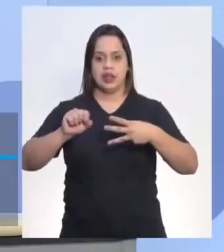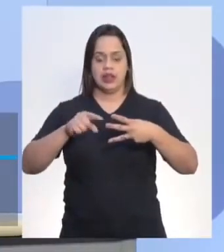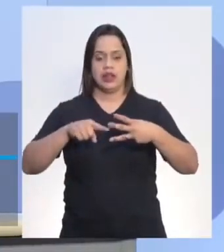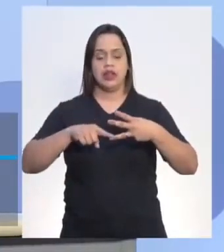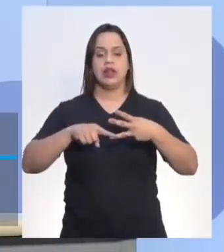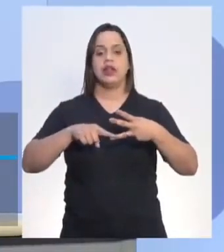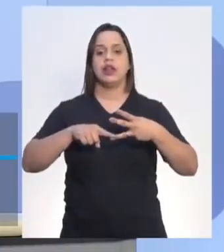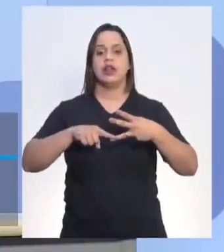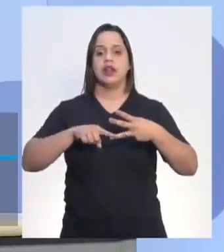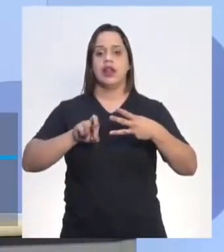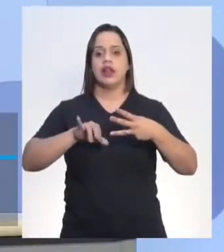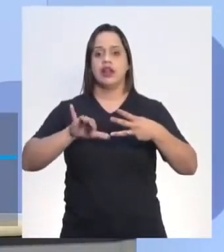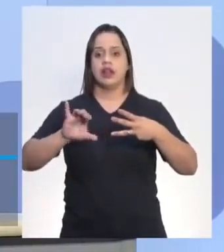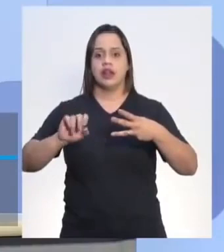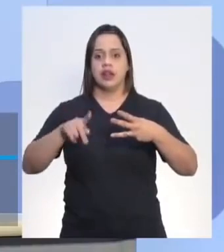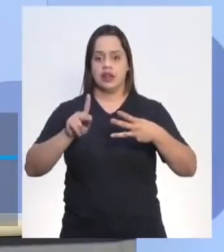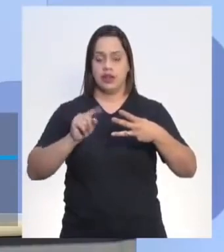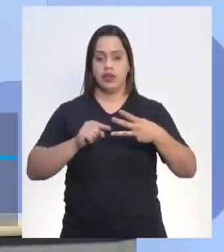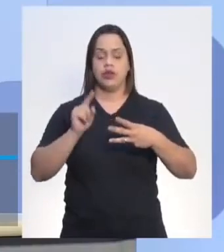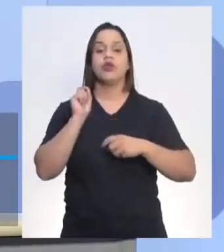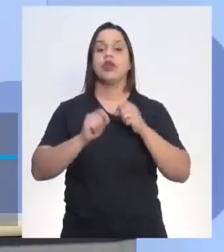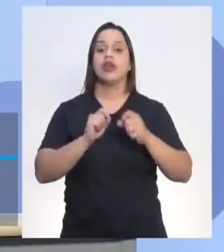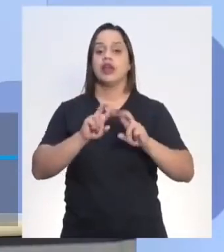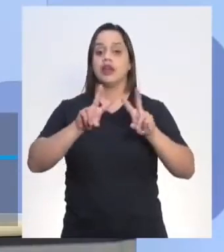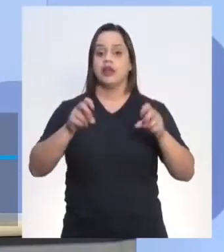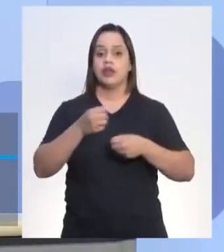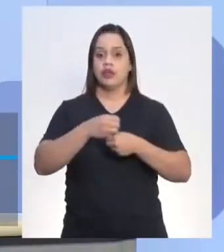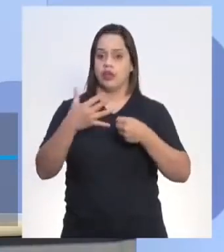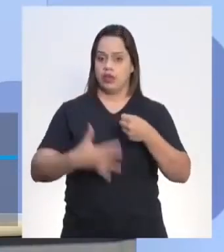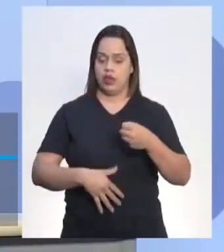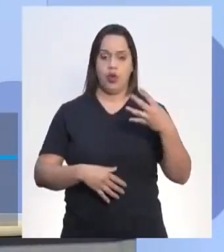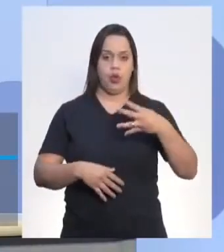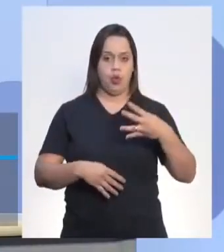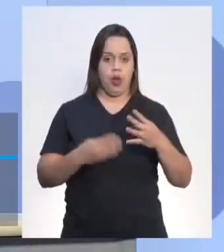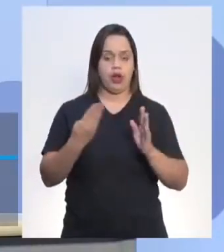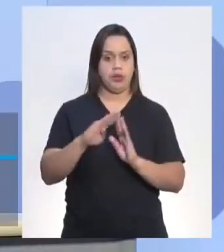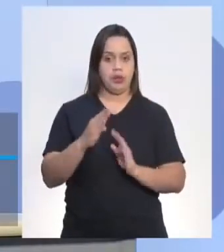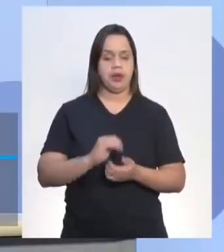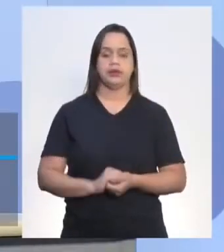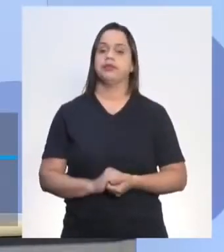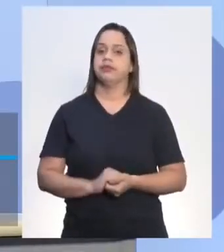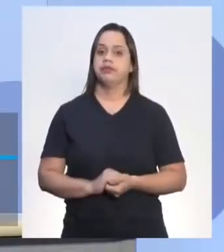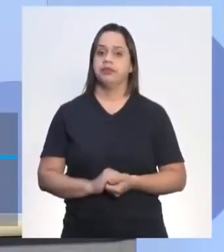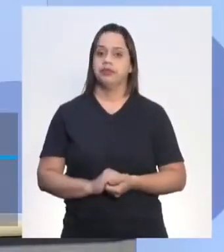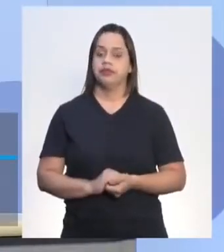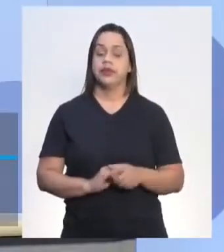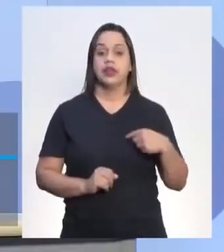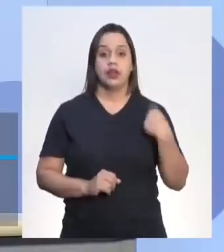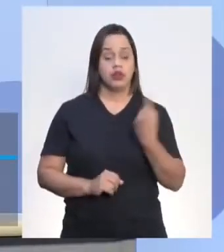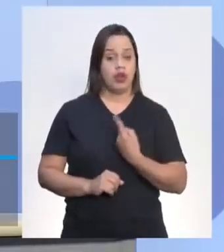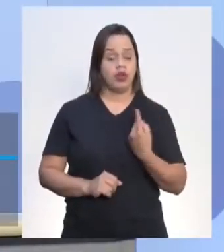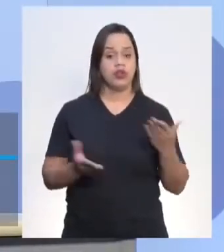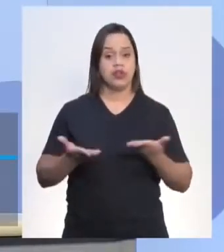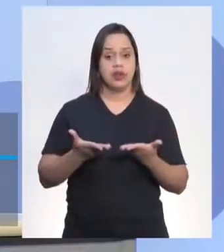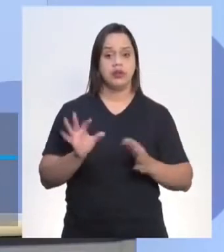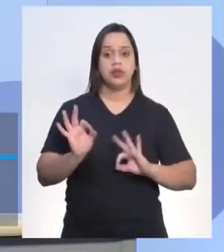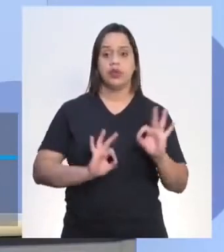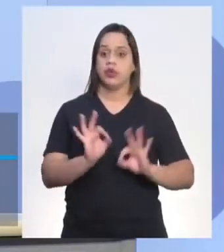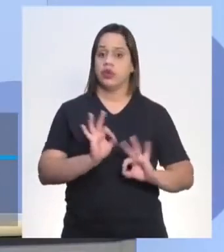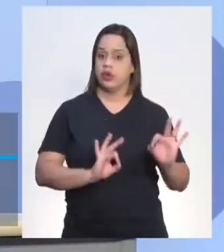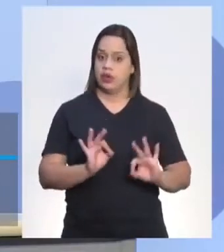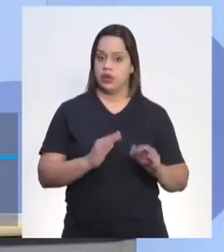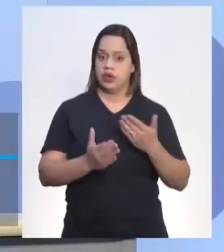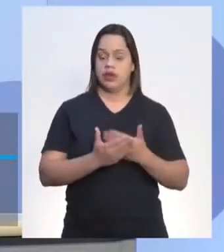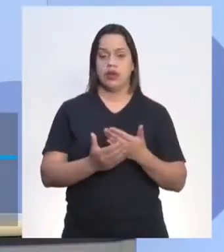do professor Eric, a respeito dos conteúdos do 4º bimestre. Nós estamos organizando